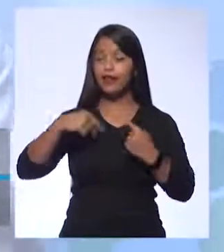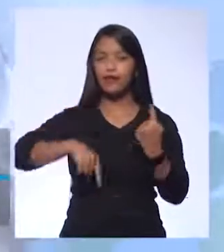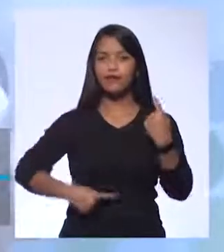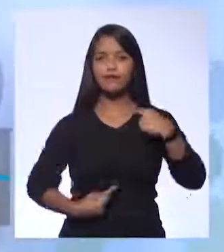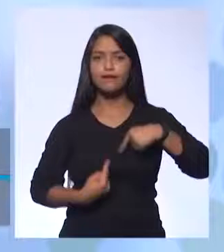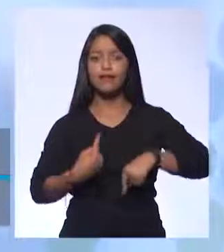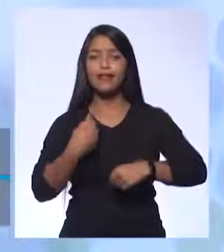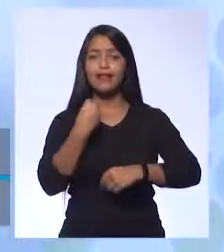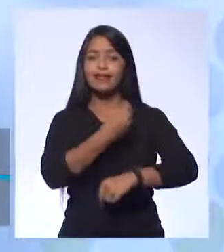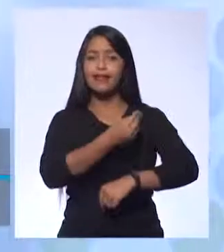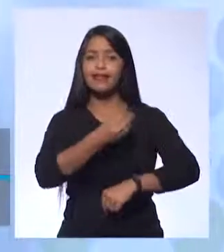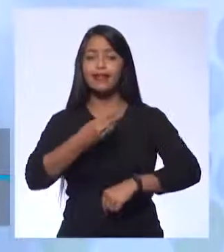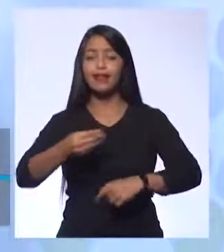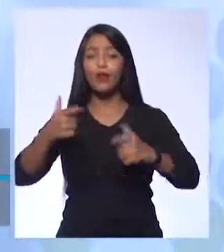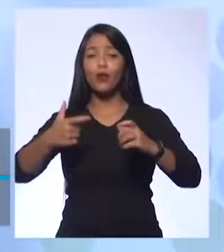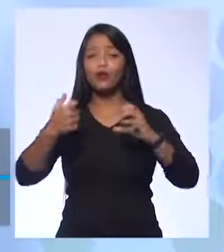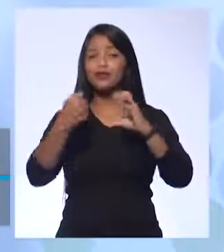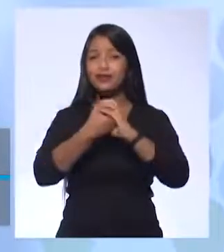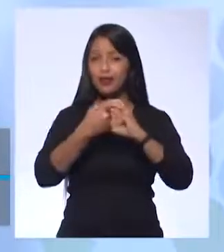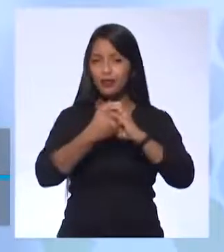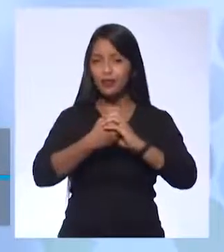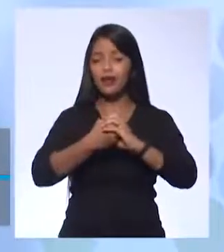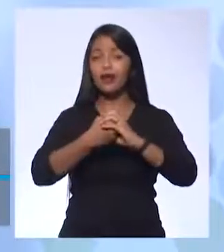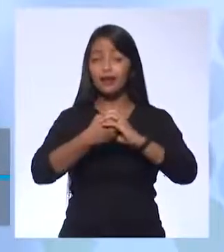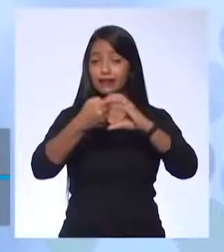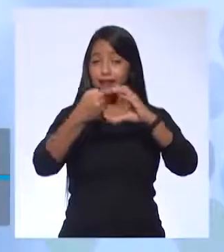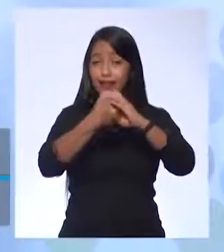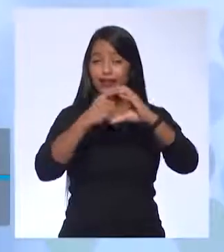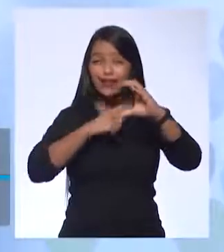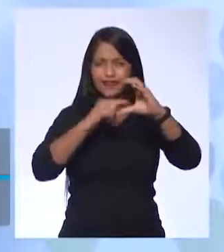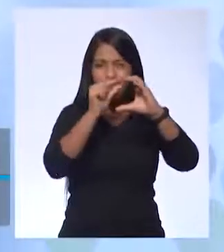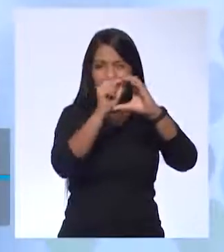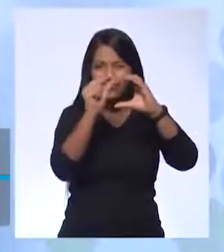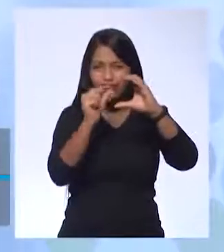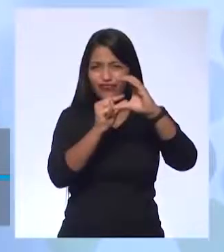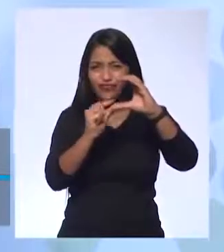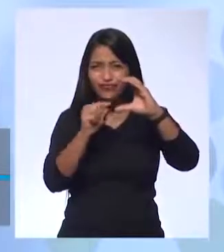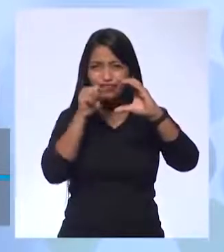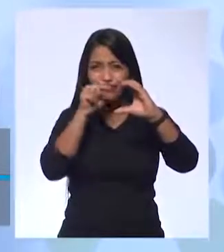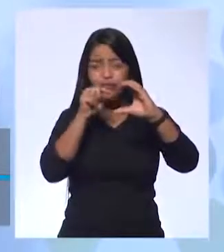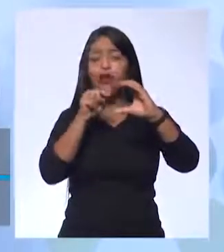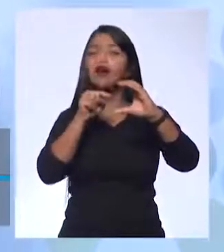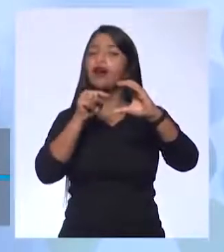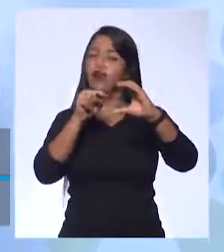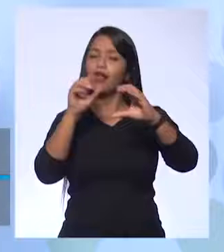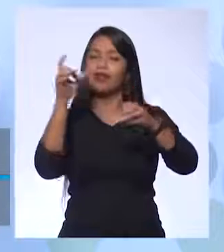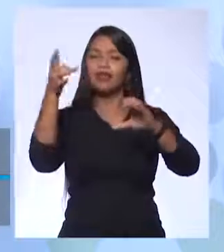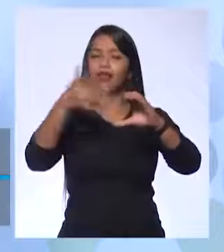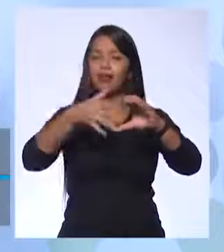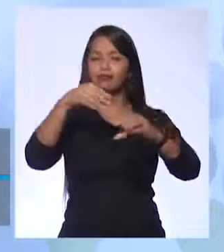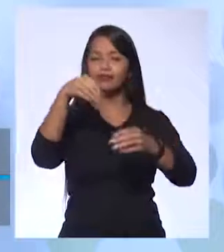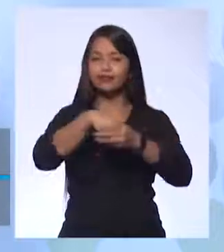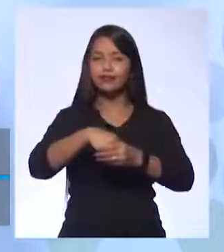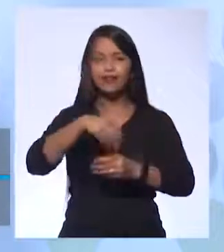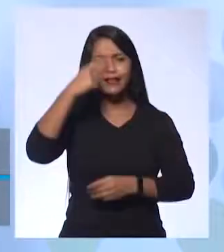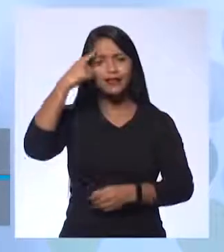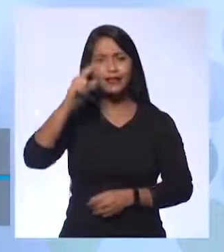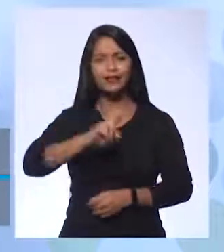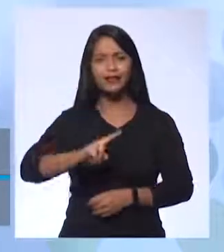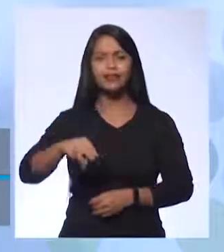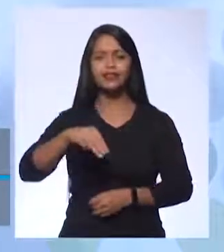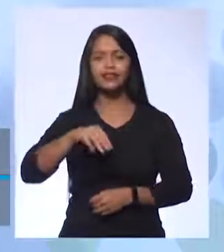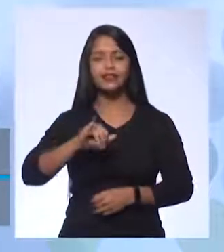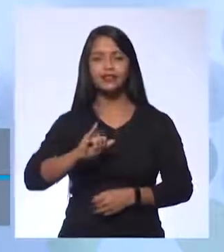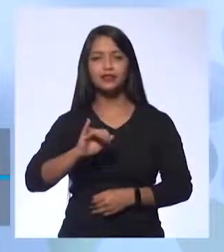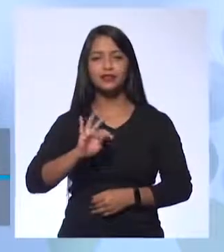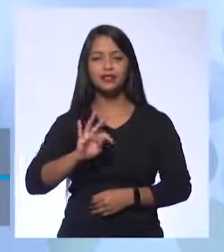numa organela lá da célula, que a gente conheceu na aula passada ou relembrou na aula passada, que é a mitocôndria. Ela